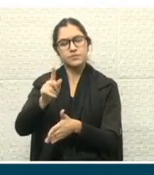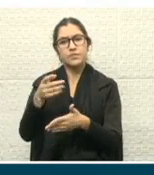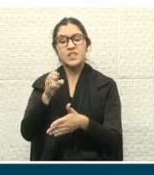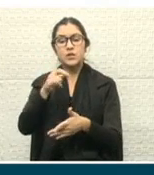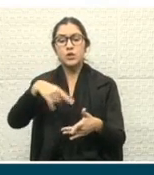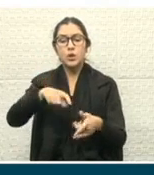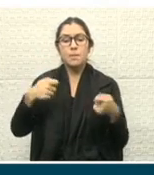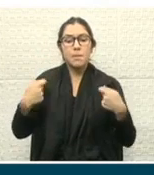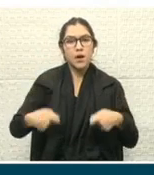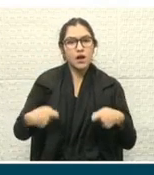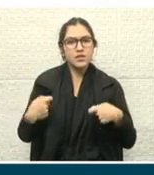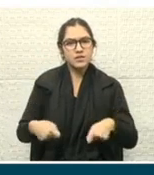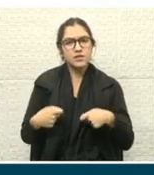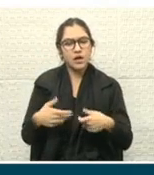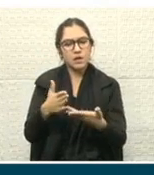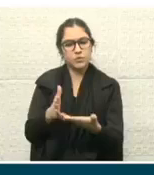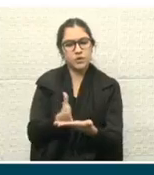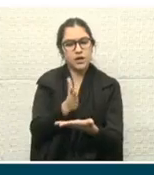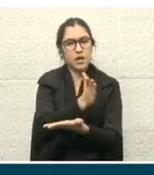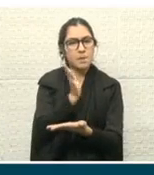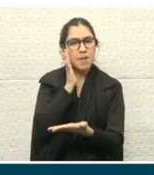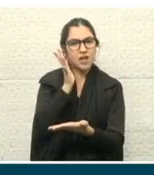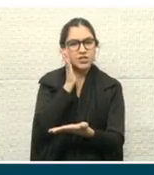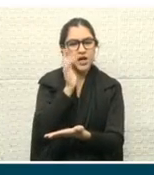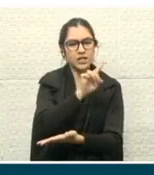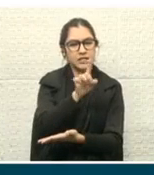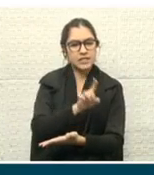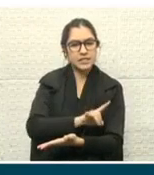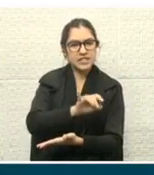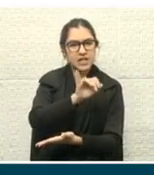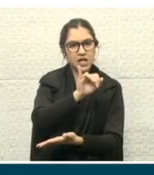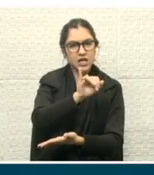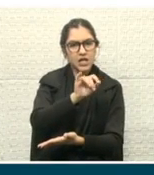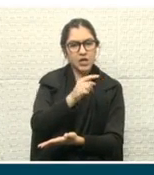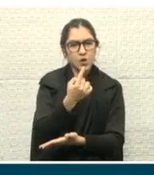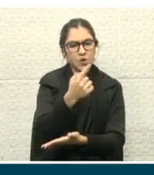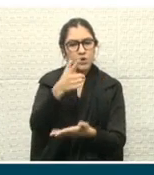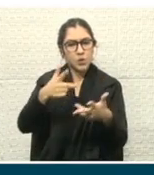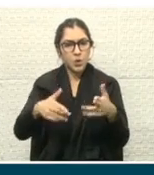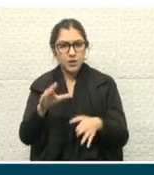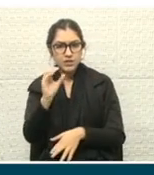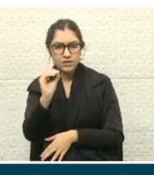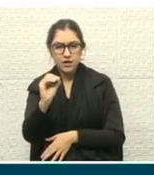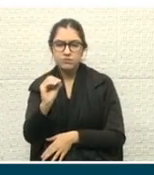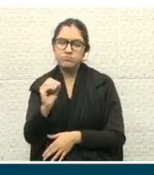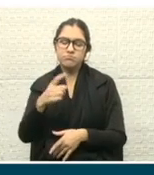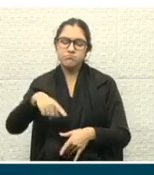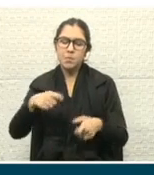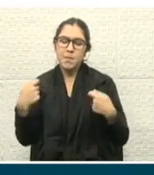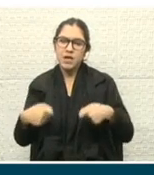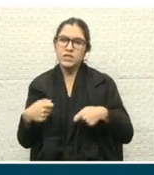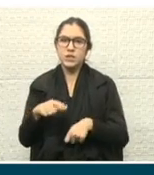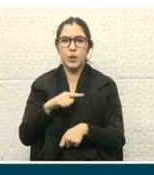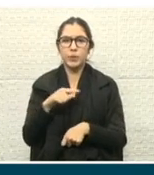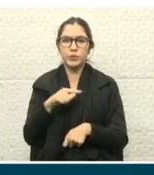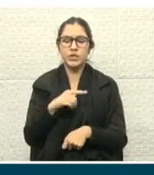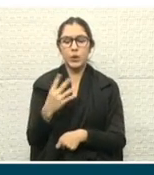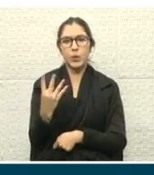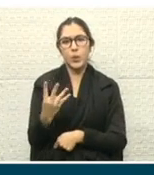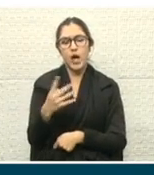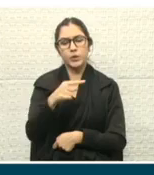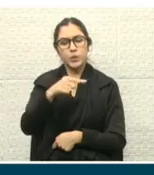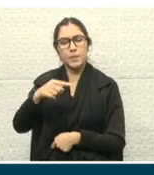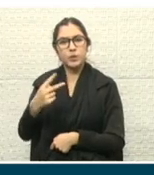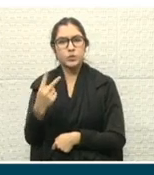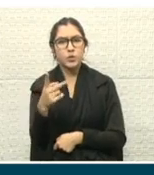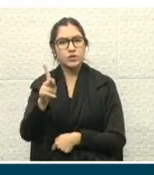nós precisamos que a parte imaginária de Z1 seja igual a 0, precisamos ter 4